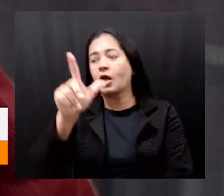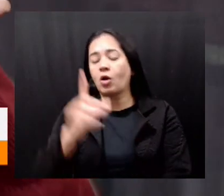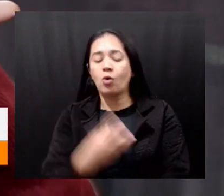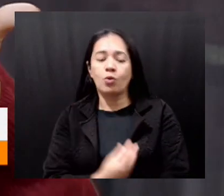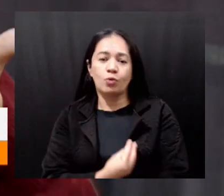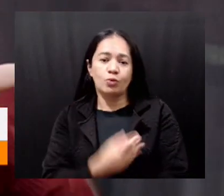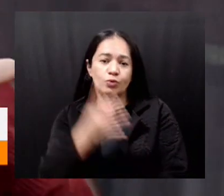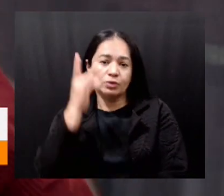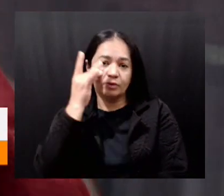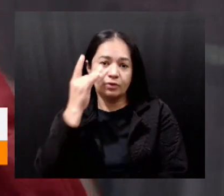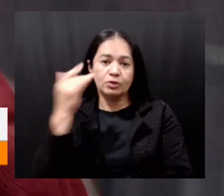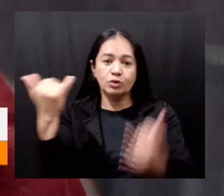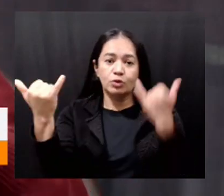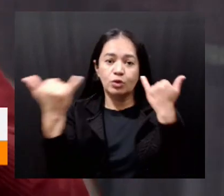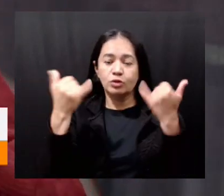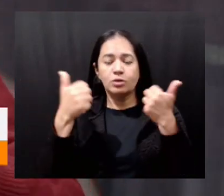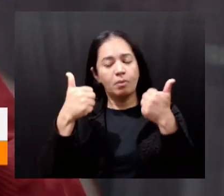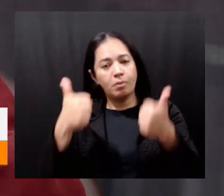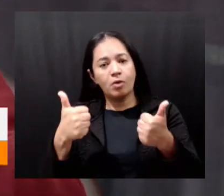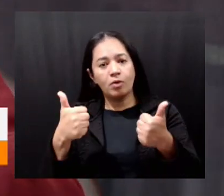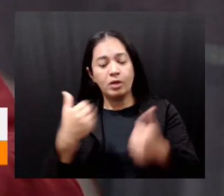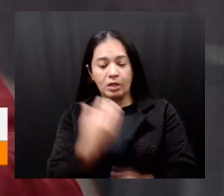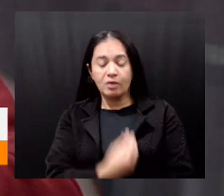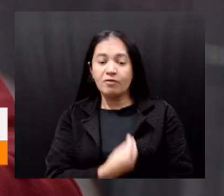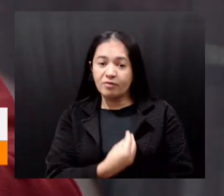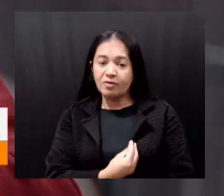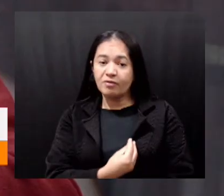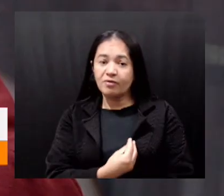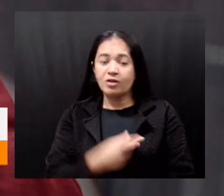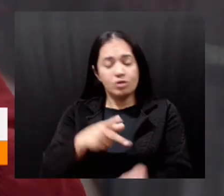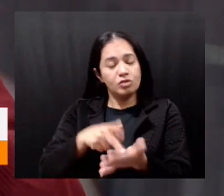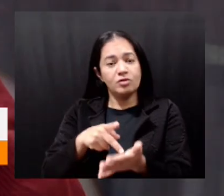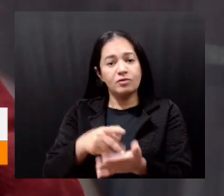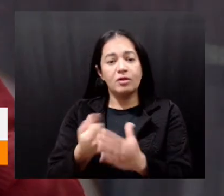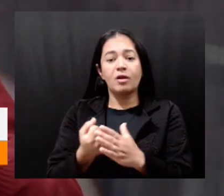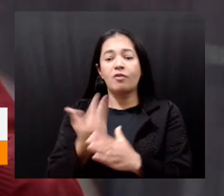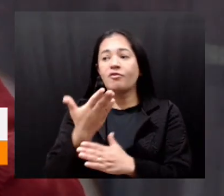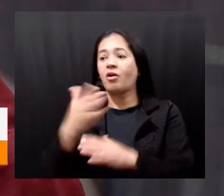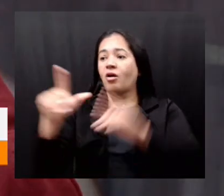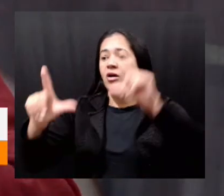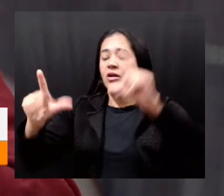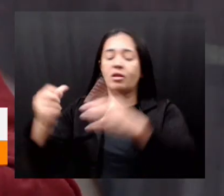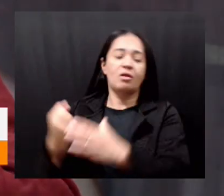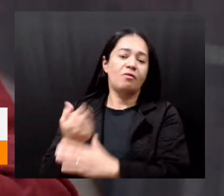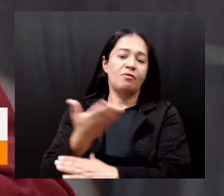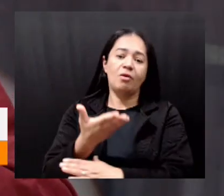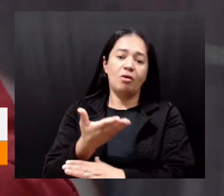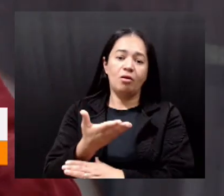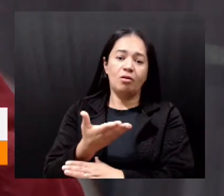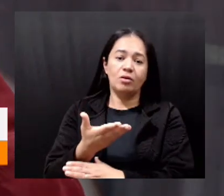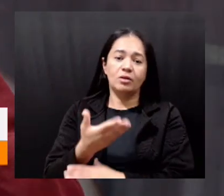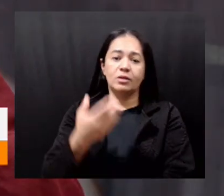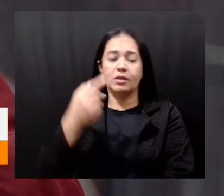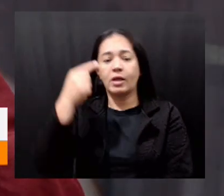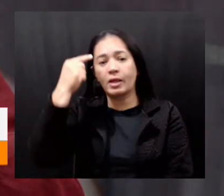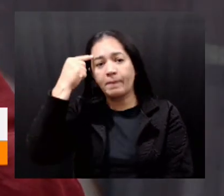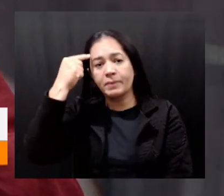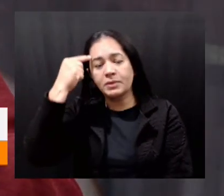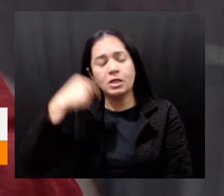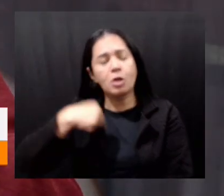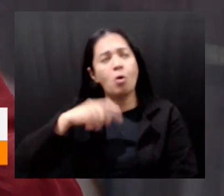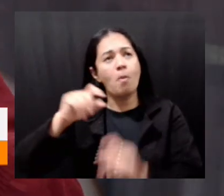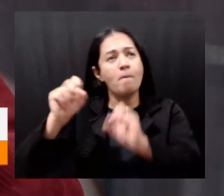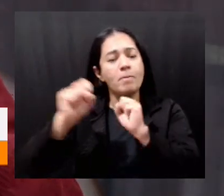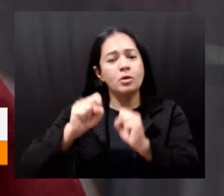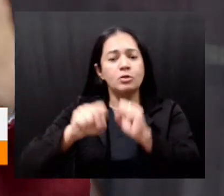e viver o mundo real também fora dessas telas, né, no cotidiano, e pensar o que eu posso fazer em